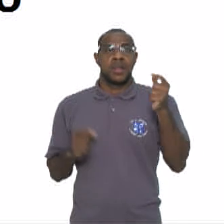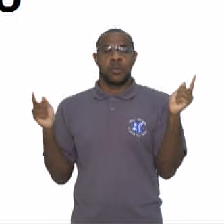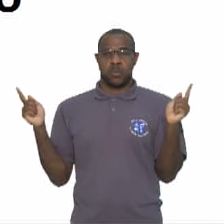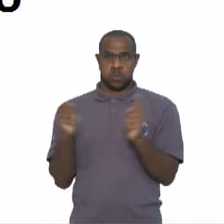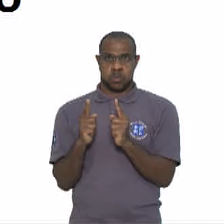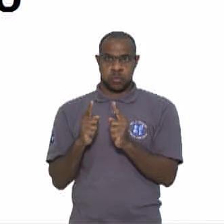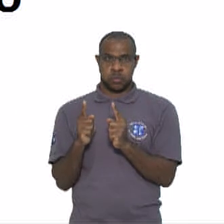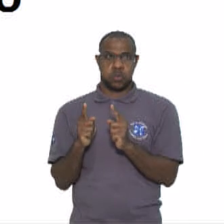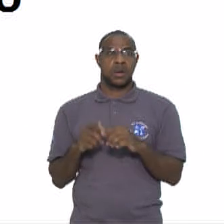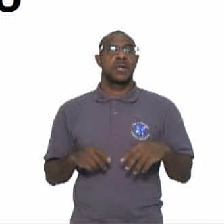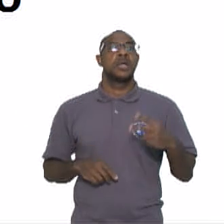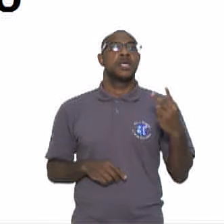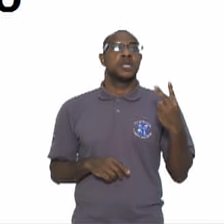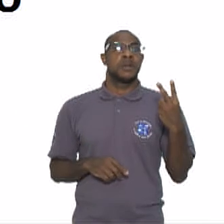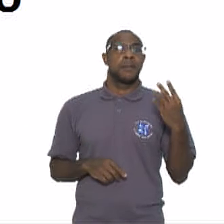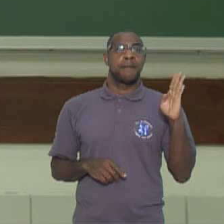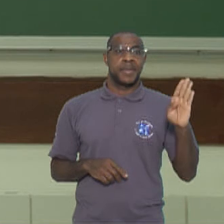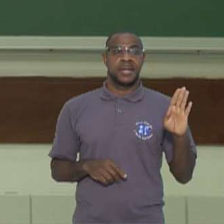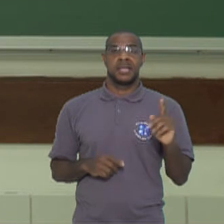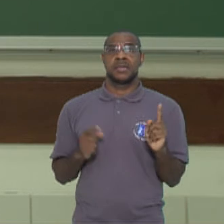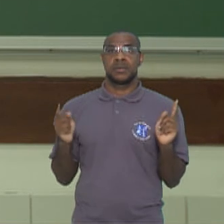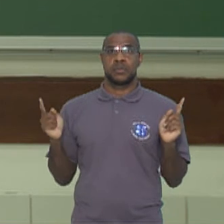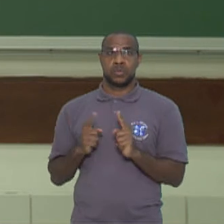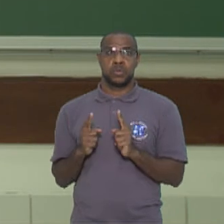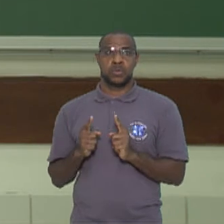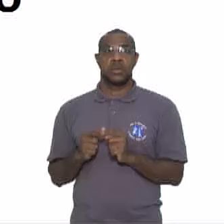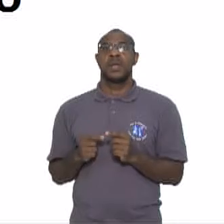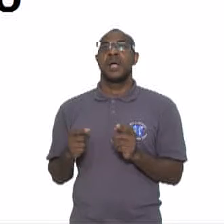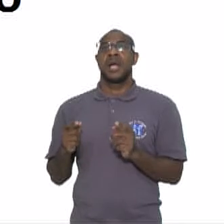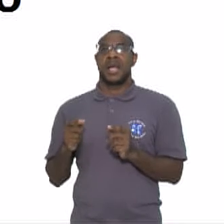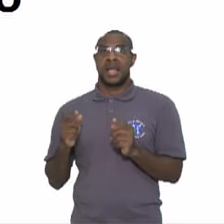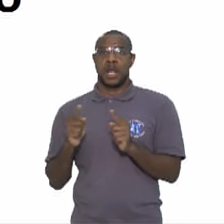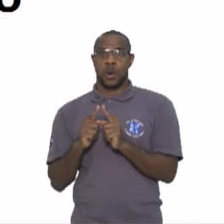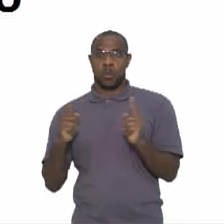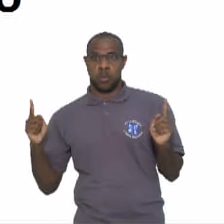longa-metragem e o segundo é um curta-metragem. Deixa tempo, já retornamos.